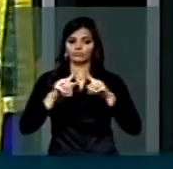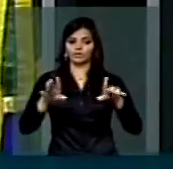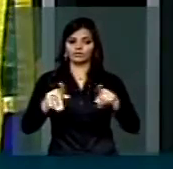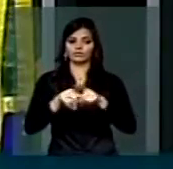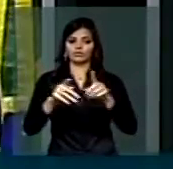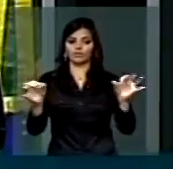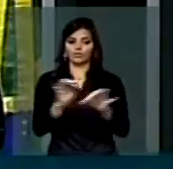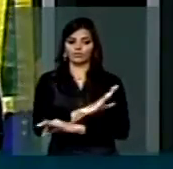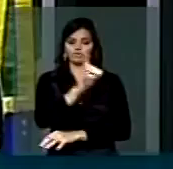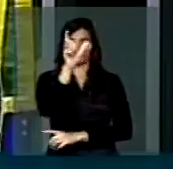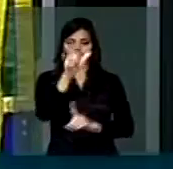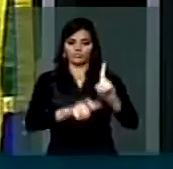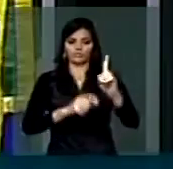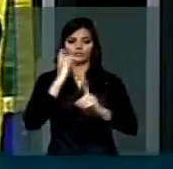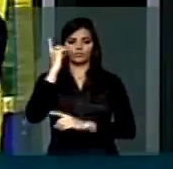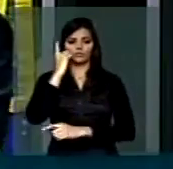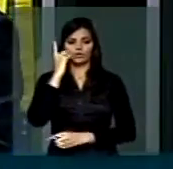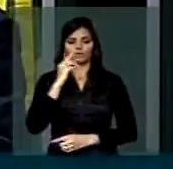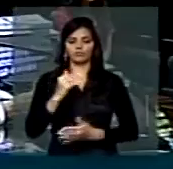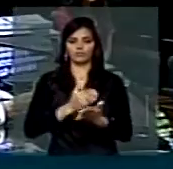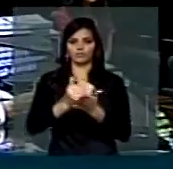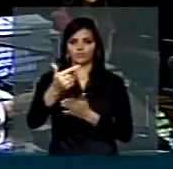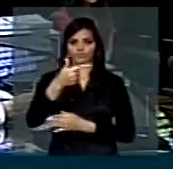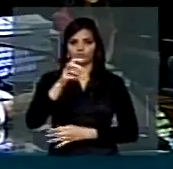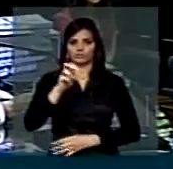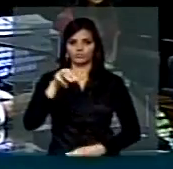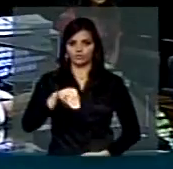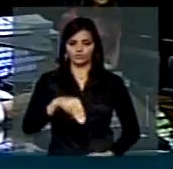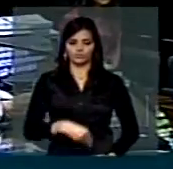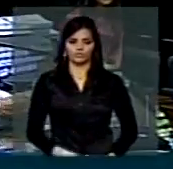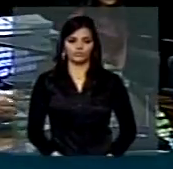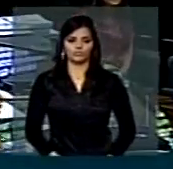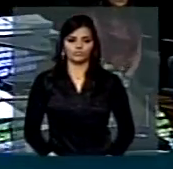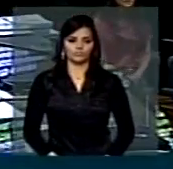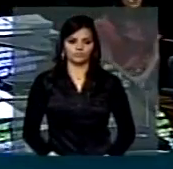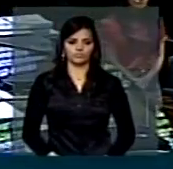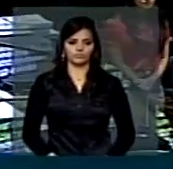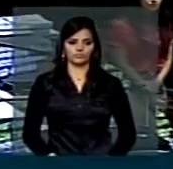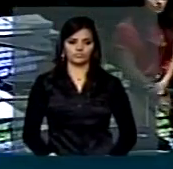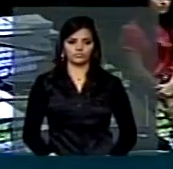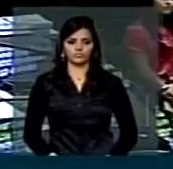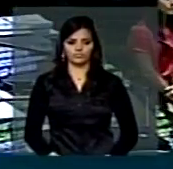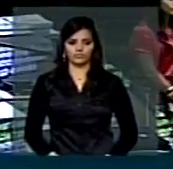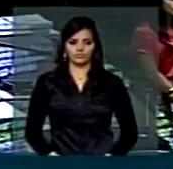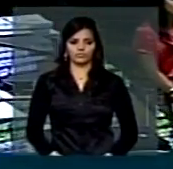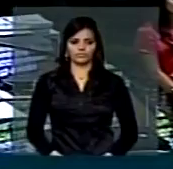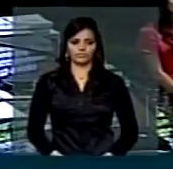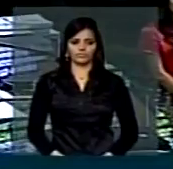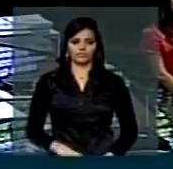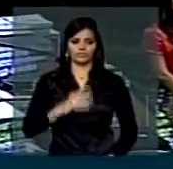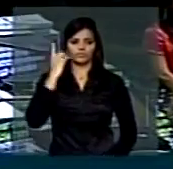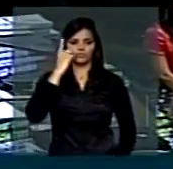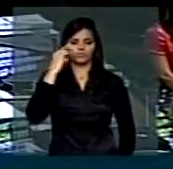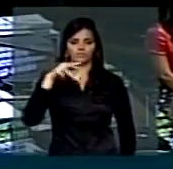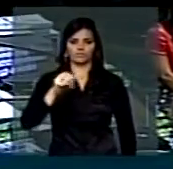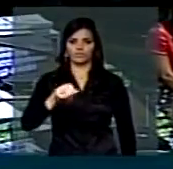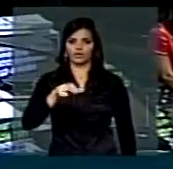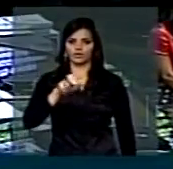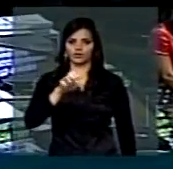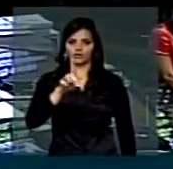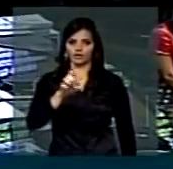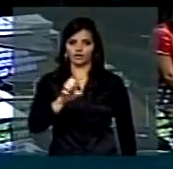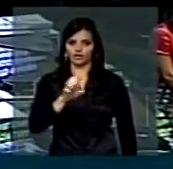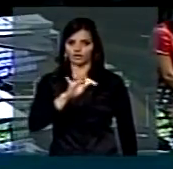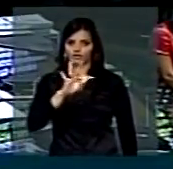a conclusão para entrar no próximo grande expediente. Deputado Carlos Magno. Deputado Fontana, depois deputado Leonardo, depois a gente retoma.